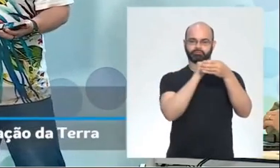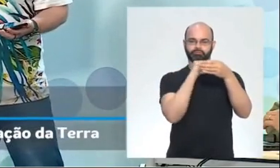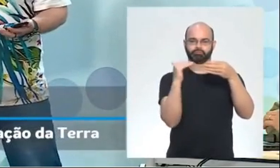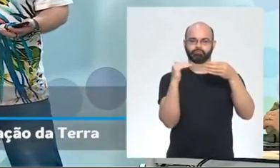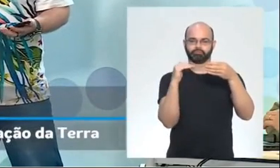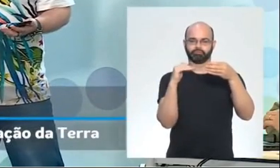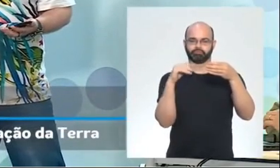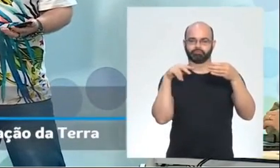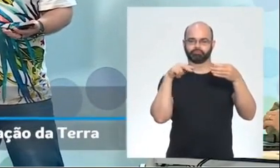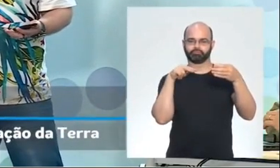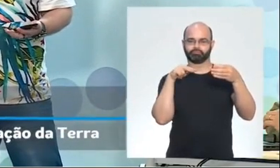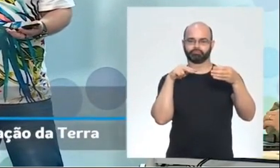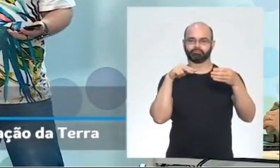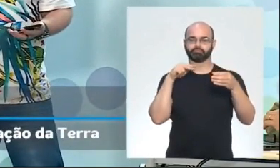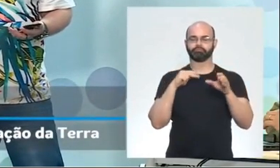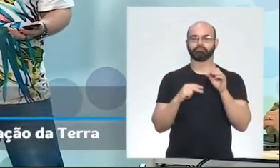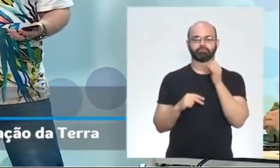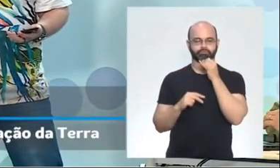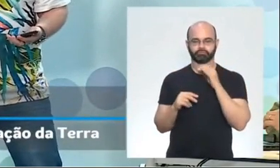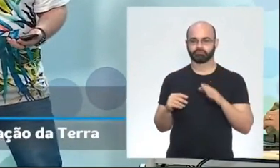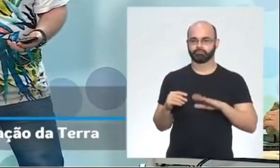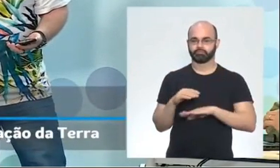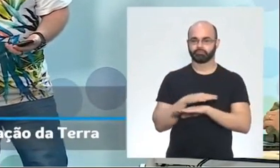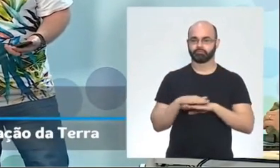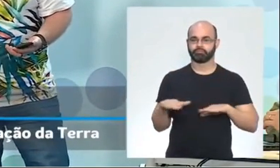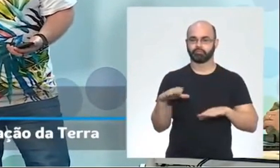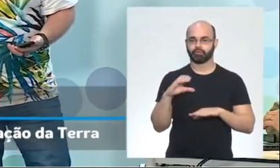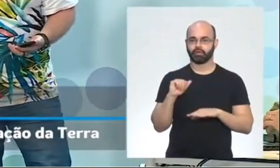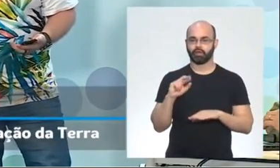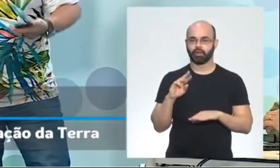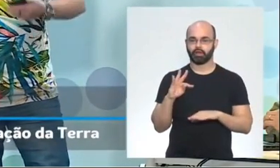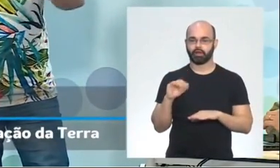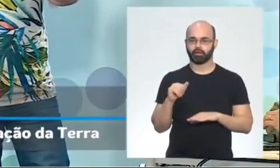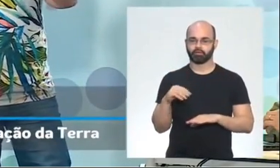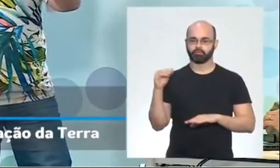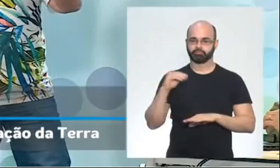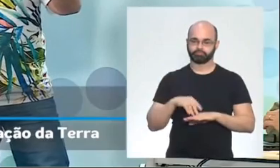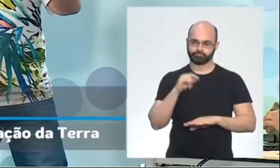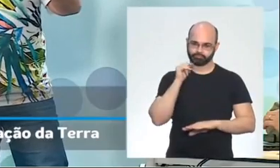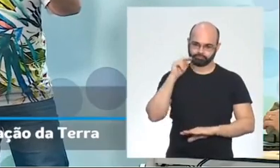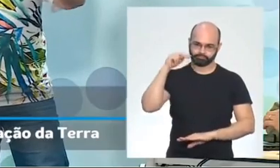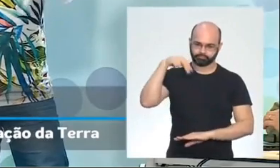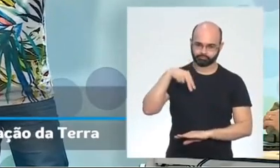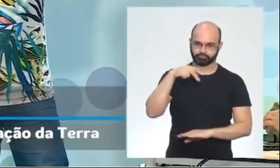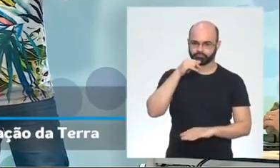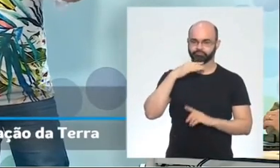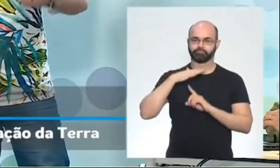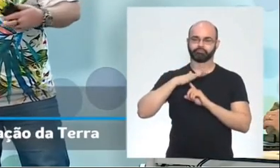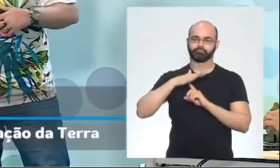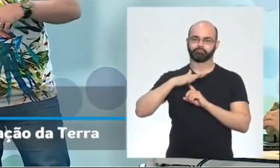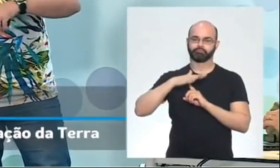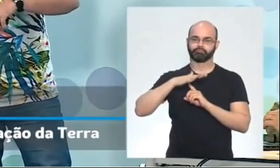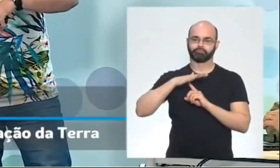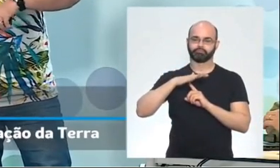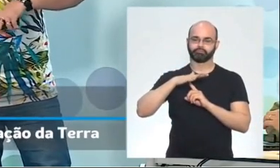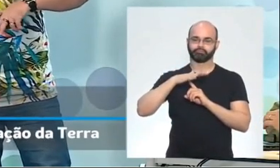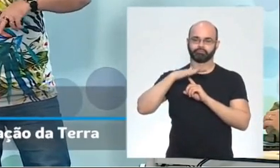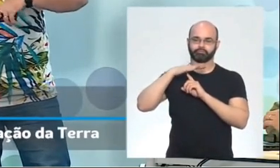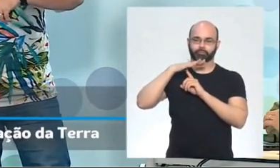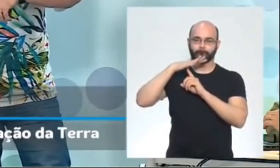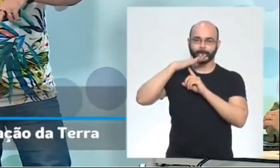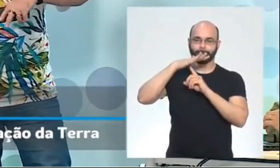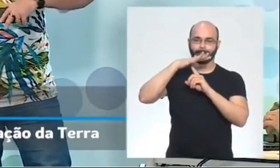para a carta, o que nós observamos? É como se olhasse, né, em cima, por exemplo, de um helicóptero, por cima do morro, e a